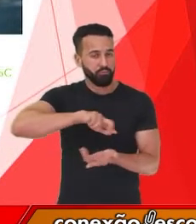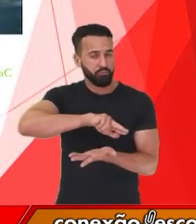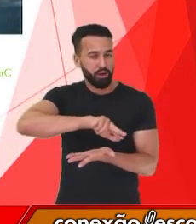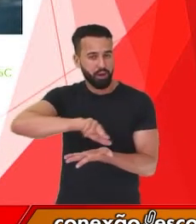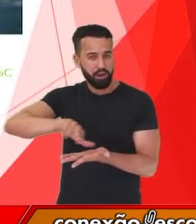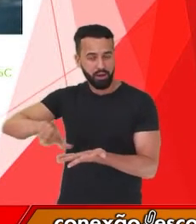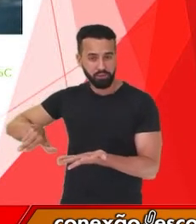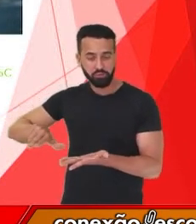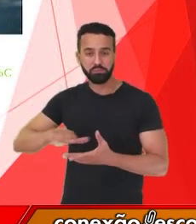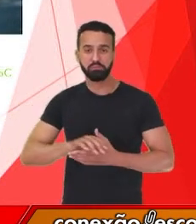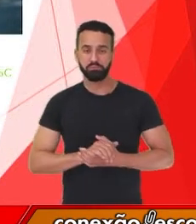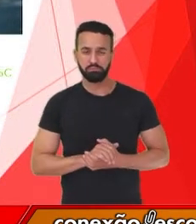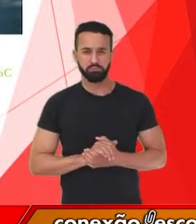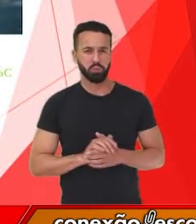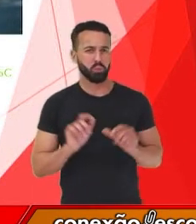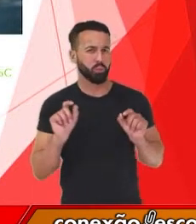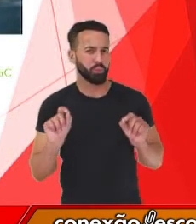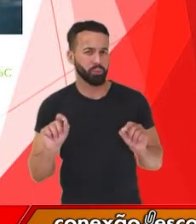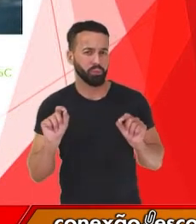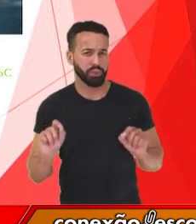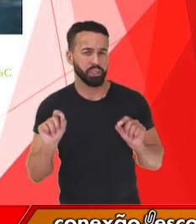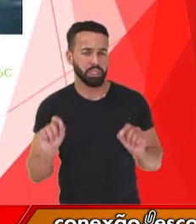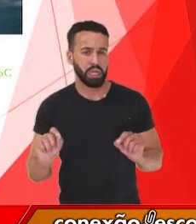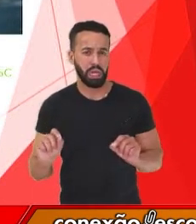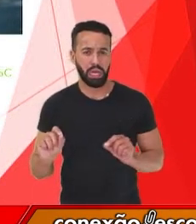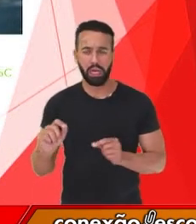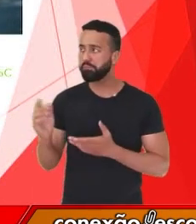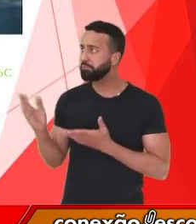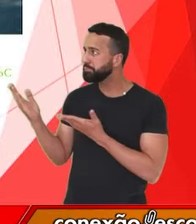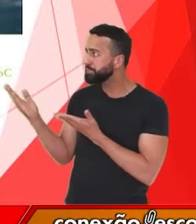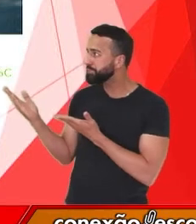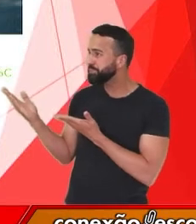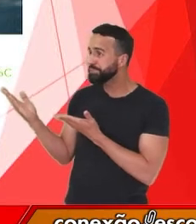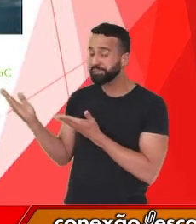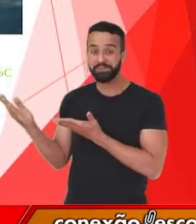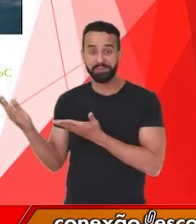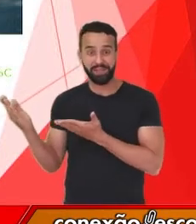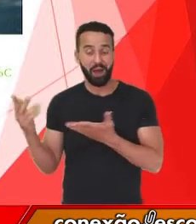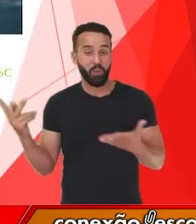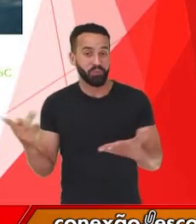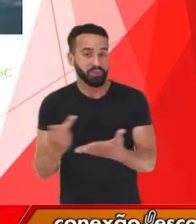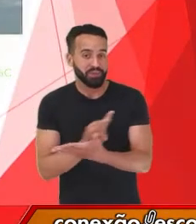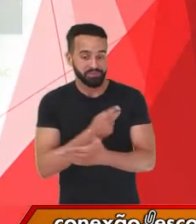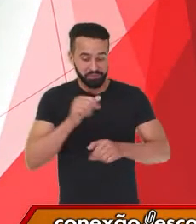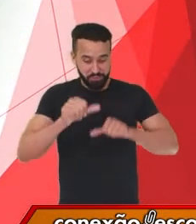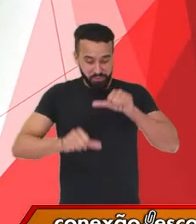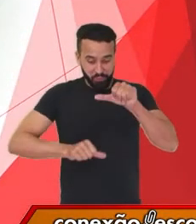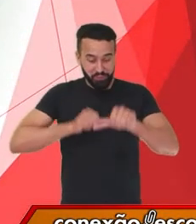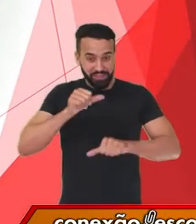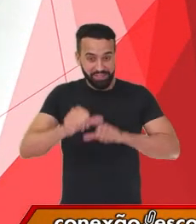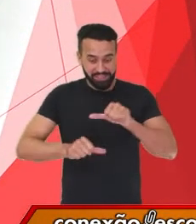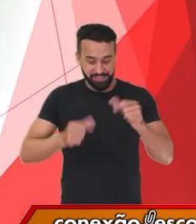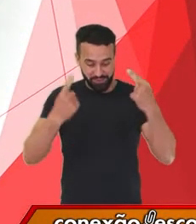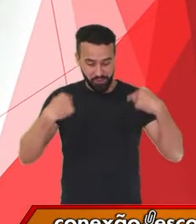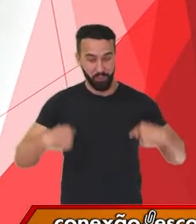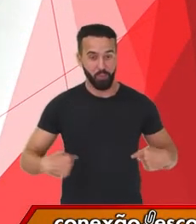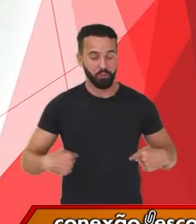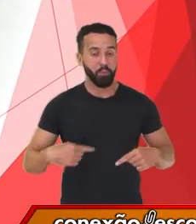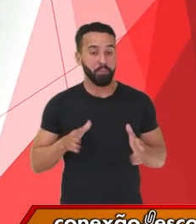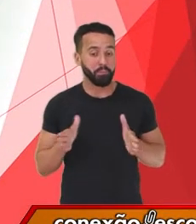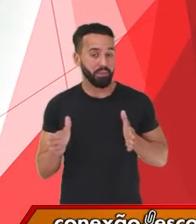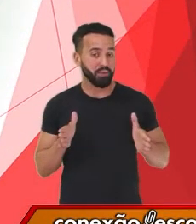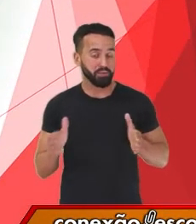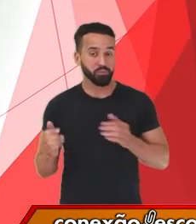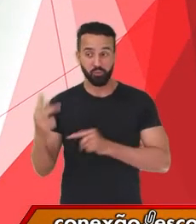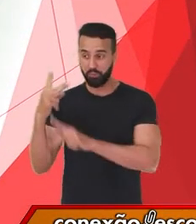Mas o que é essa tal de puberdade, né? São as mudanças características da adolescência, sendo que a adolescência